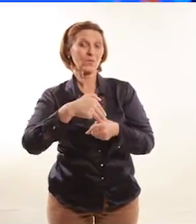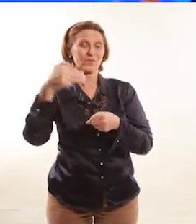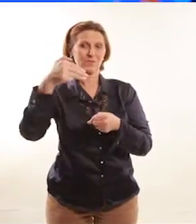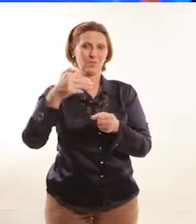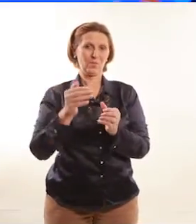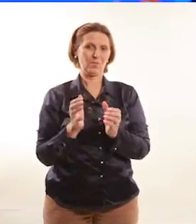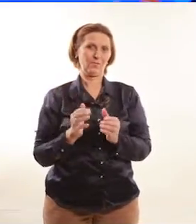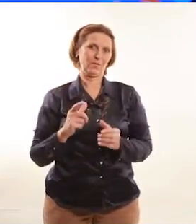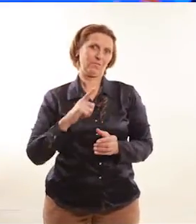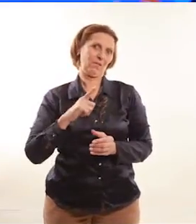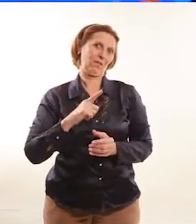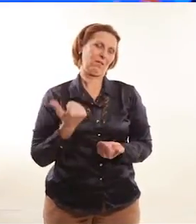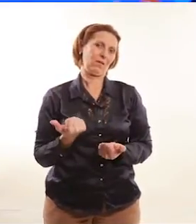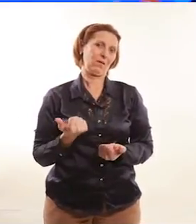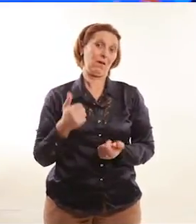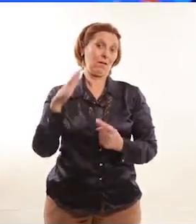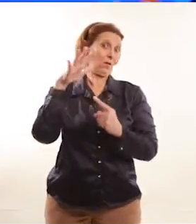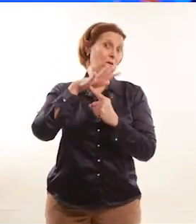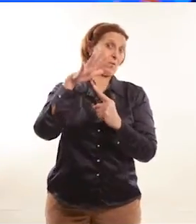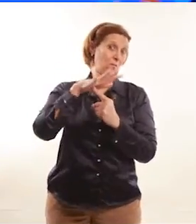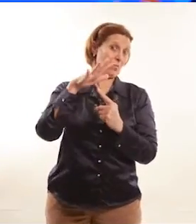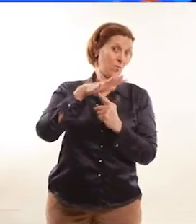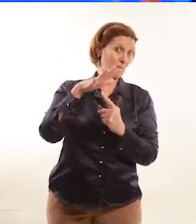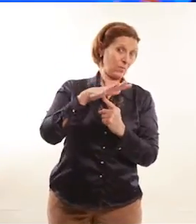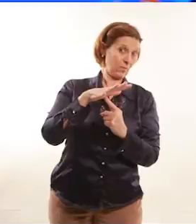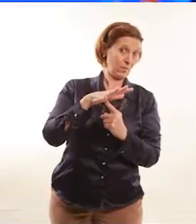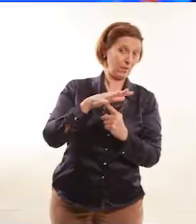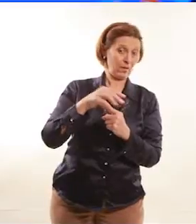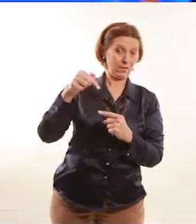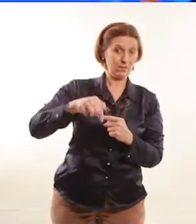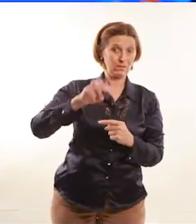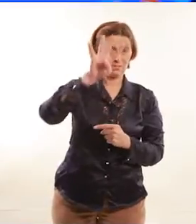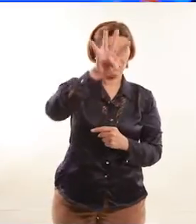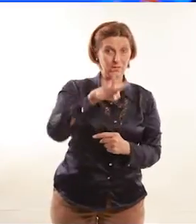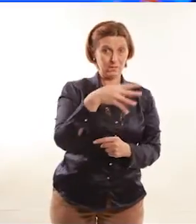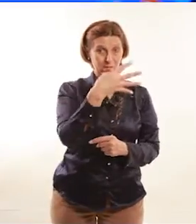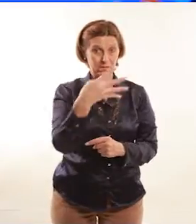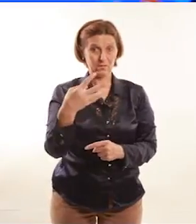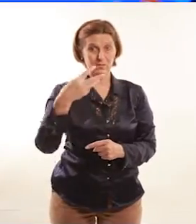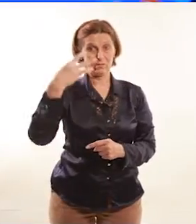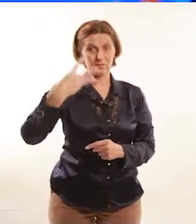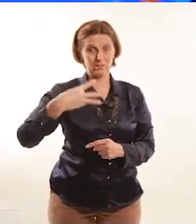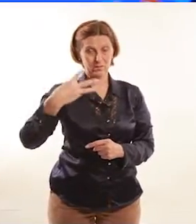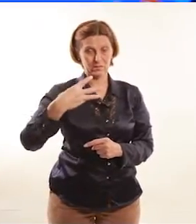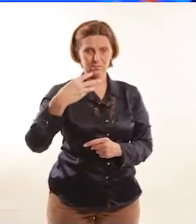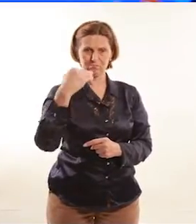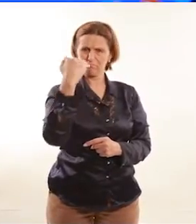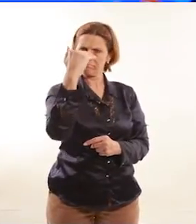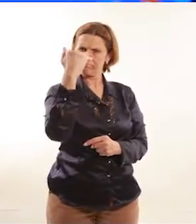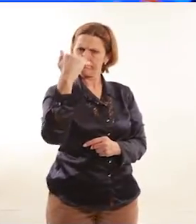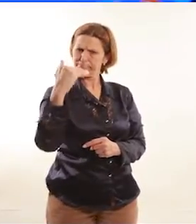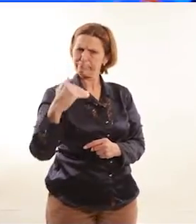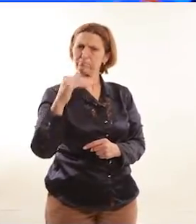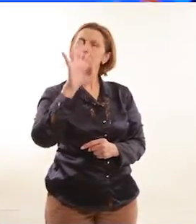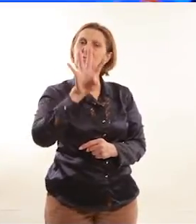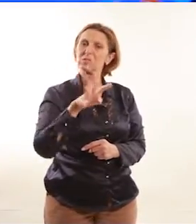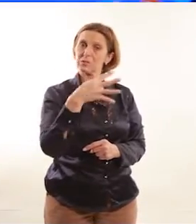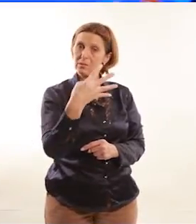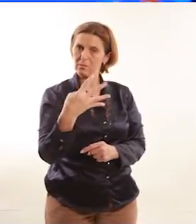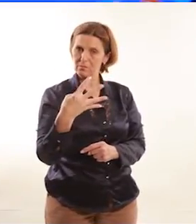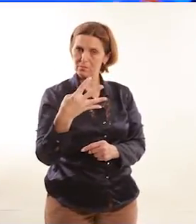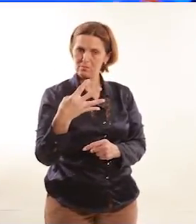encontra. Então, aqui no Paraná, nós somos o extrato 3, dessa ordenação de extratos de acordo